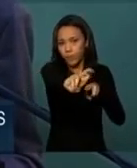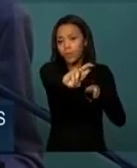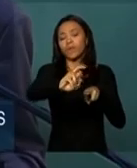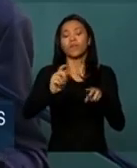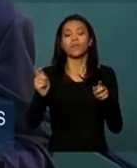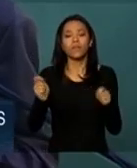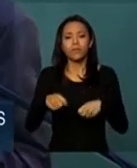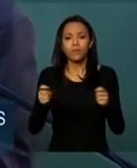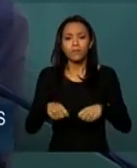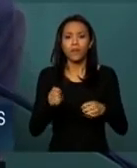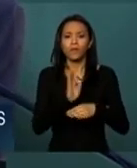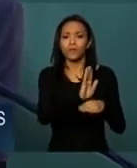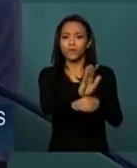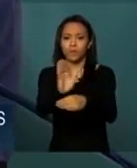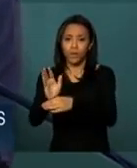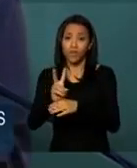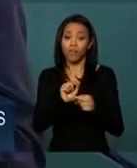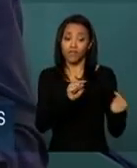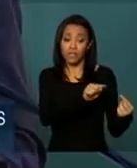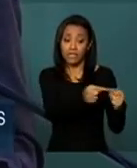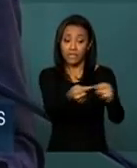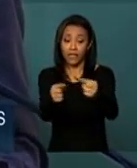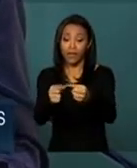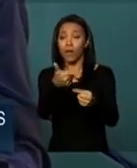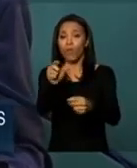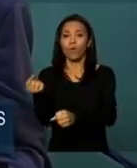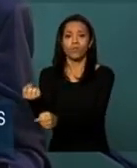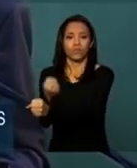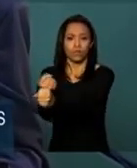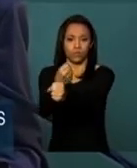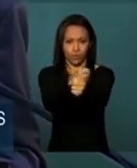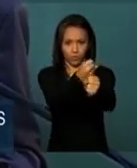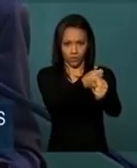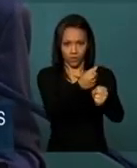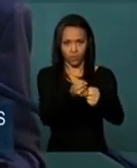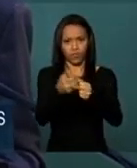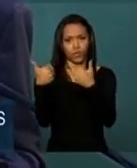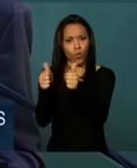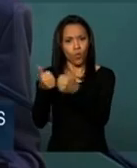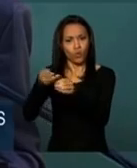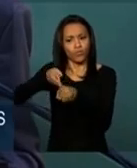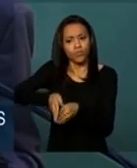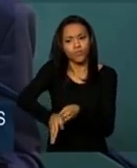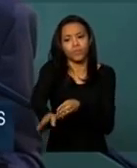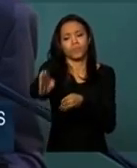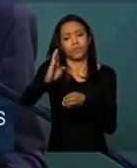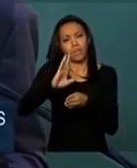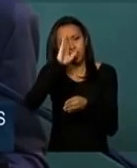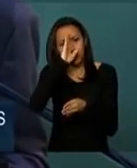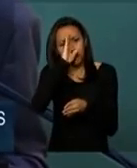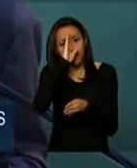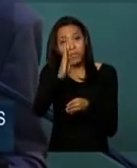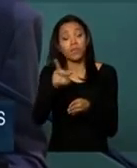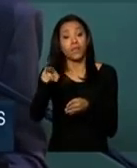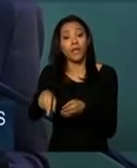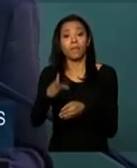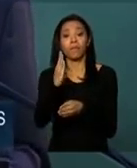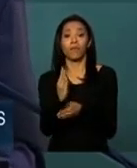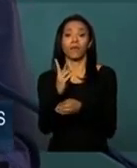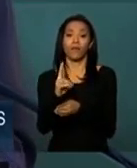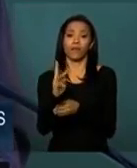de transporte, que se integrarão com as obras de corredores de ônibus exclusivos, os chamados BRTs